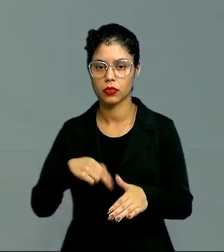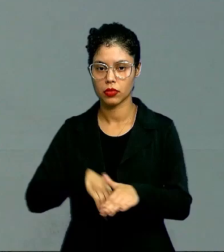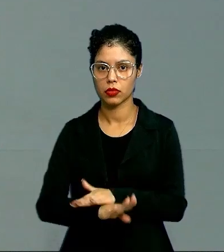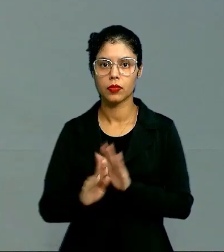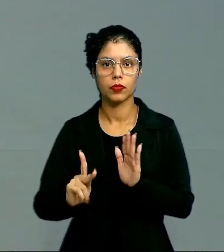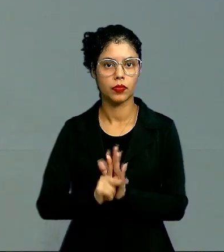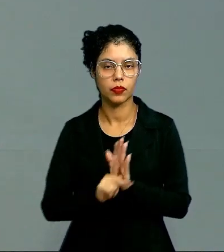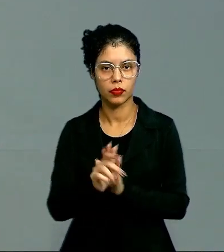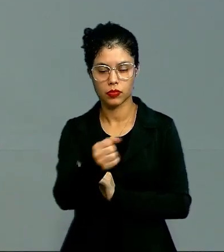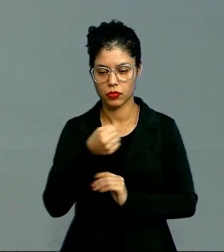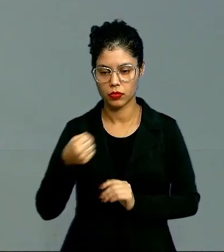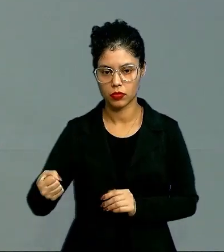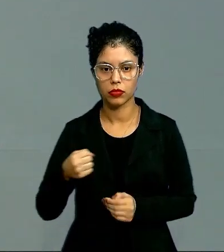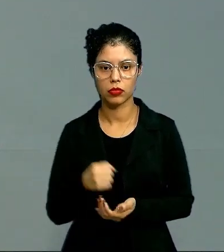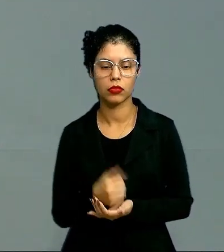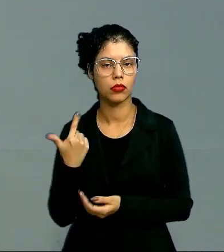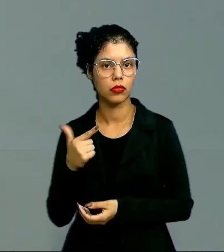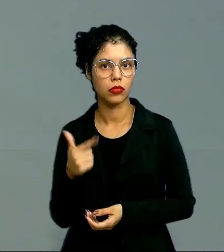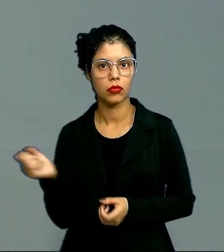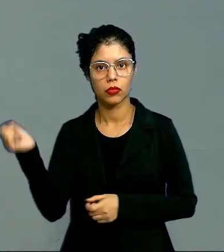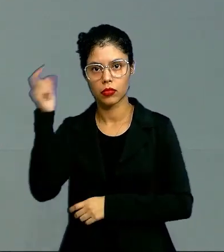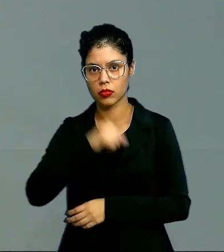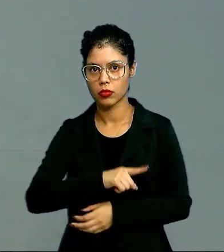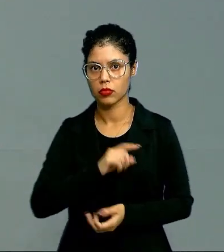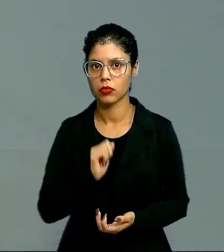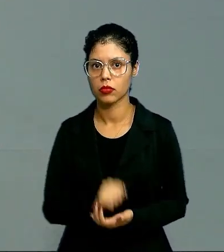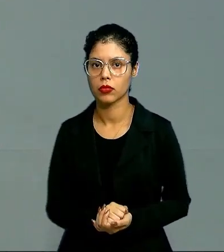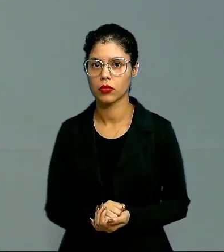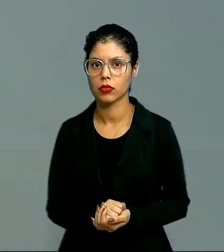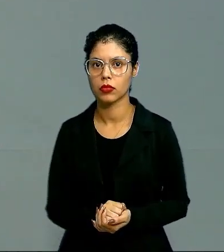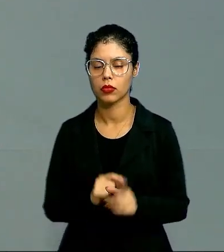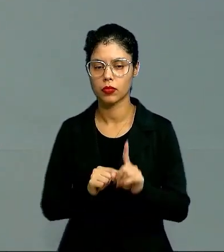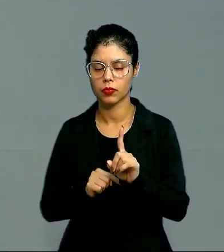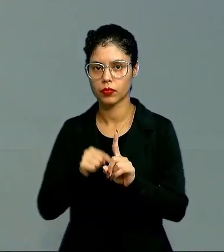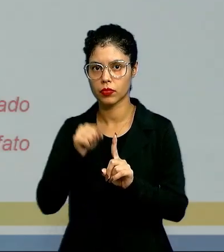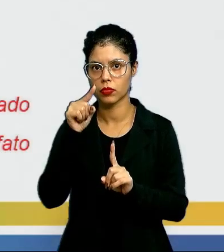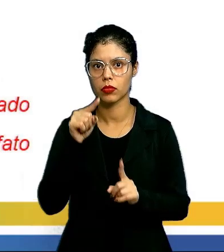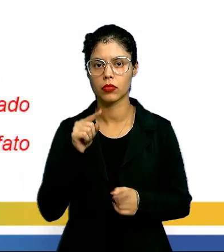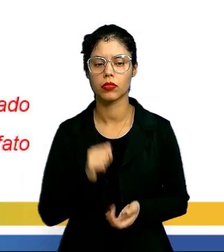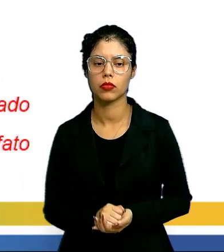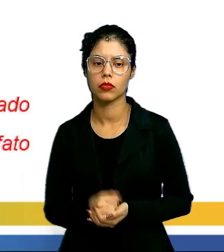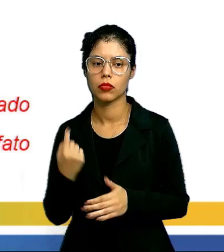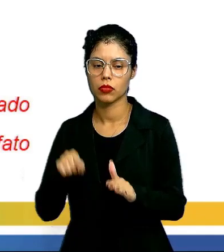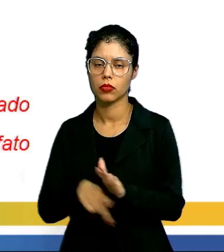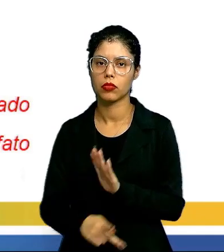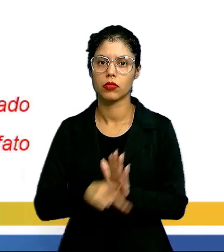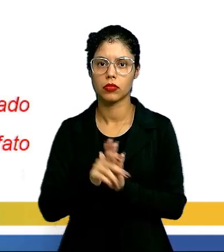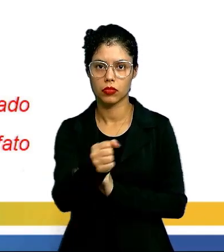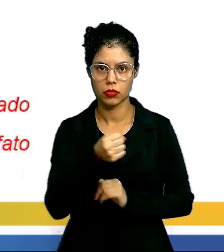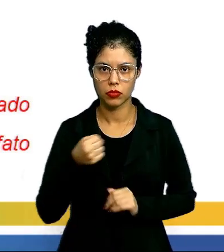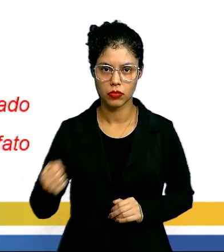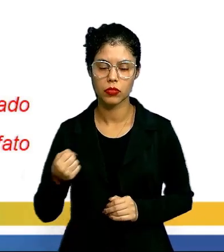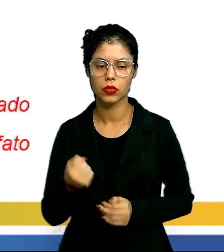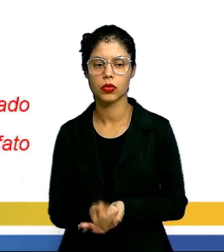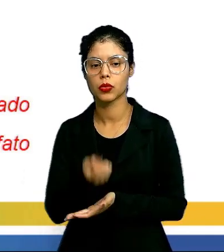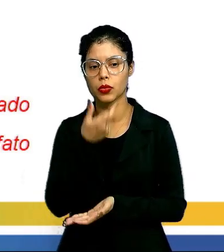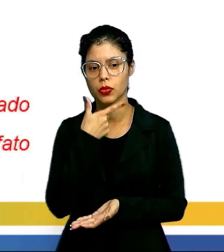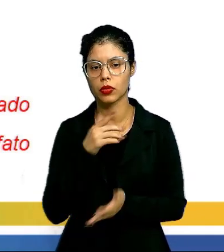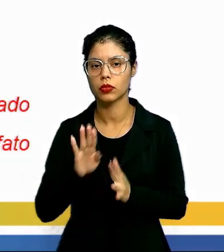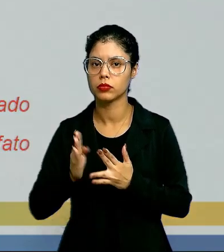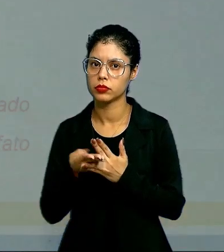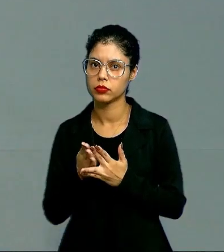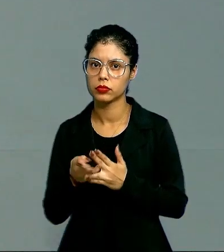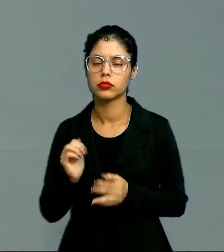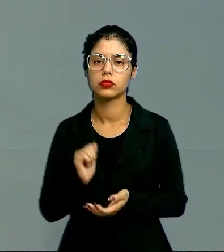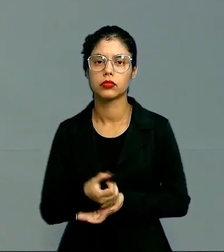da geladeira. Ele só disse que não tem que ficar no sol e tem que manter uma certa temperatura, mas não dentro da geladeira. Ingerido no intervalo